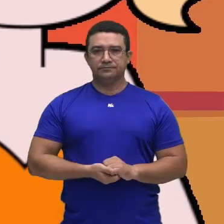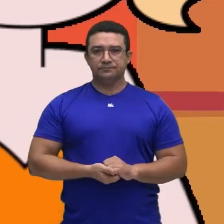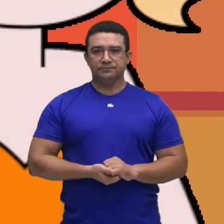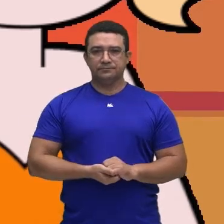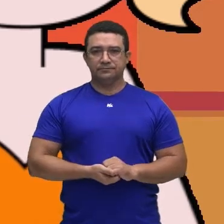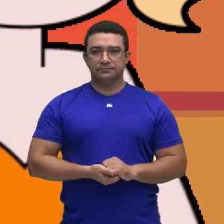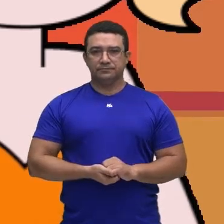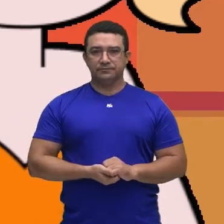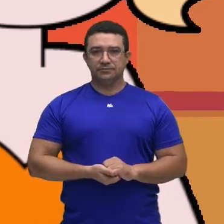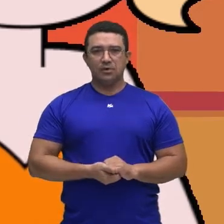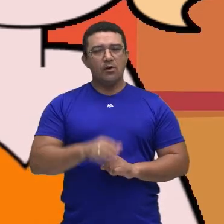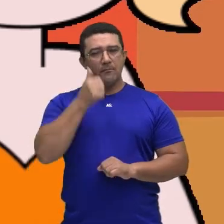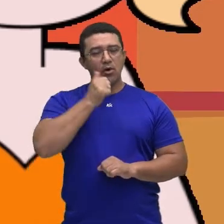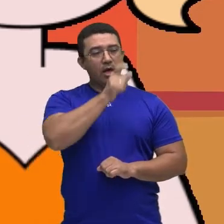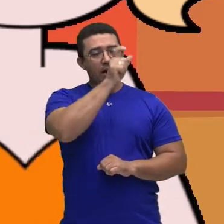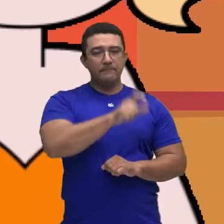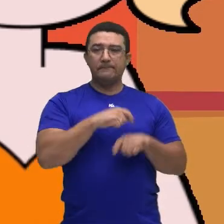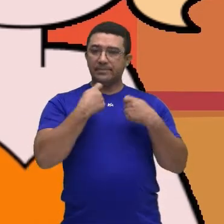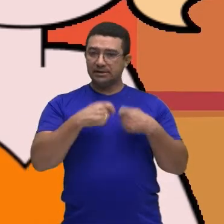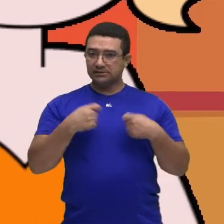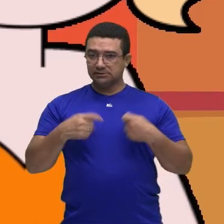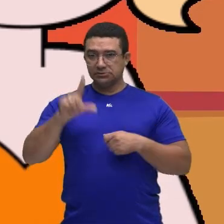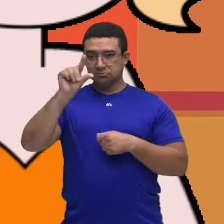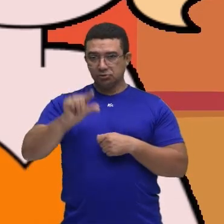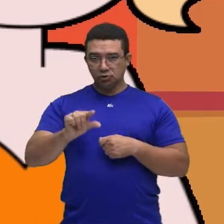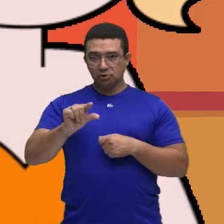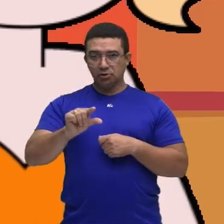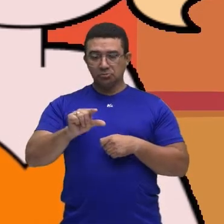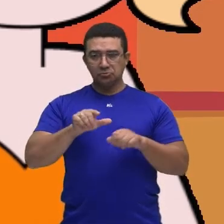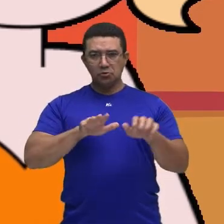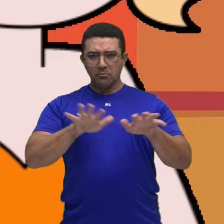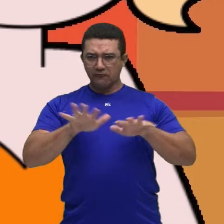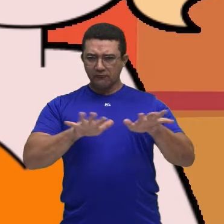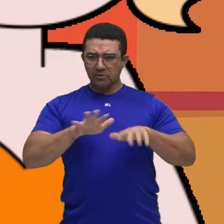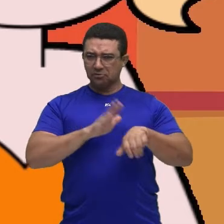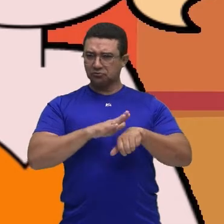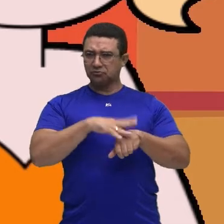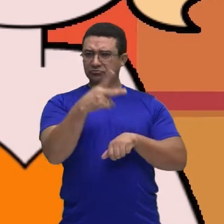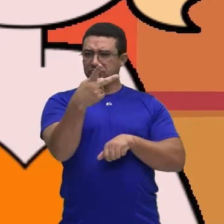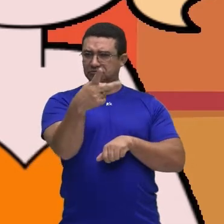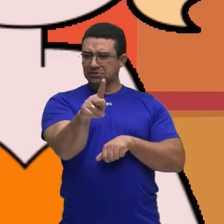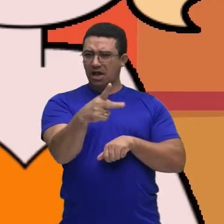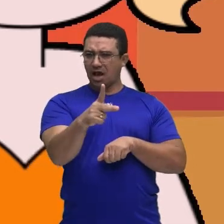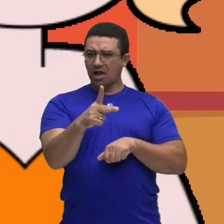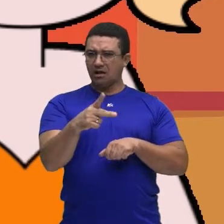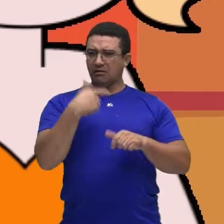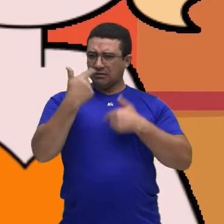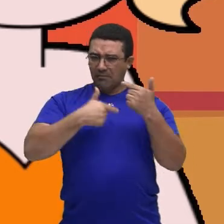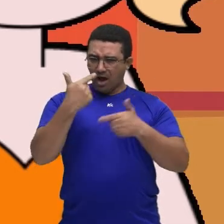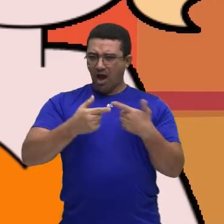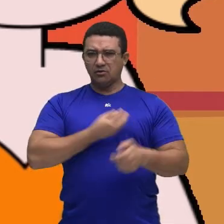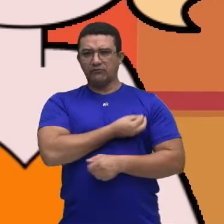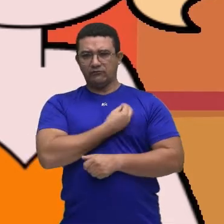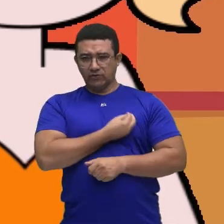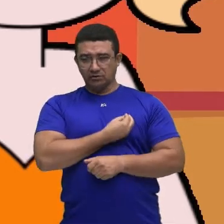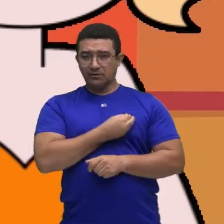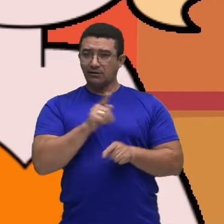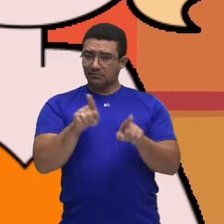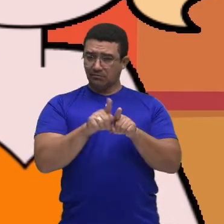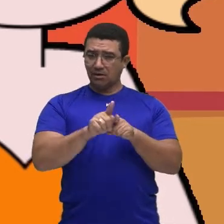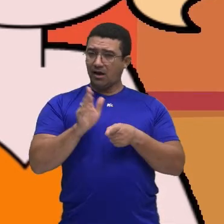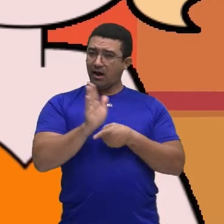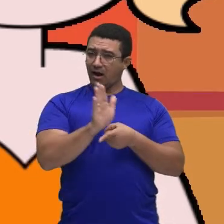essa necessidade de diminuir um pouco o ritmo dela, certo? E também ajudar-se, não é?